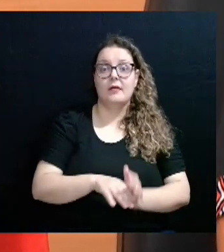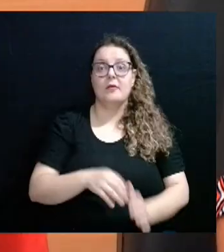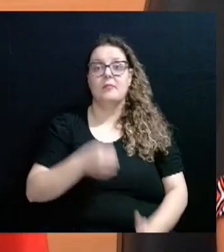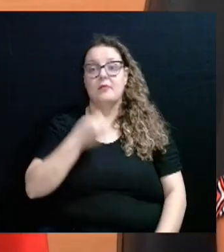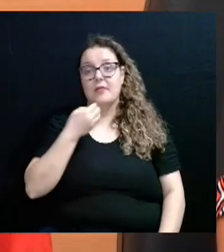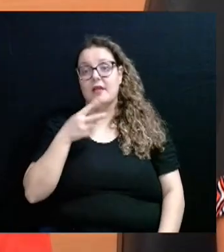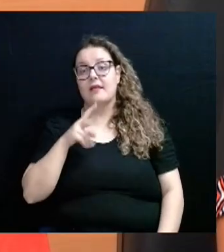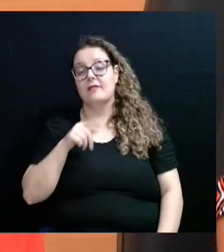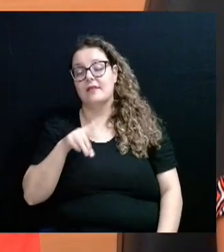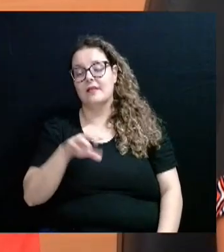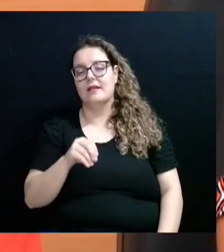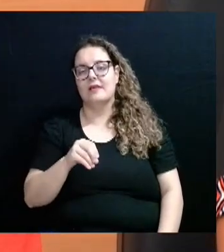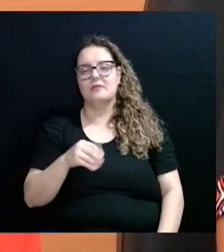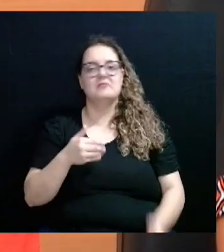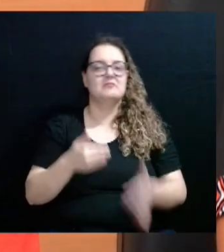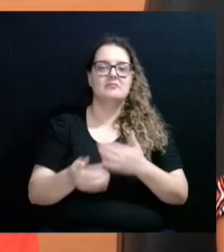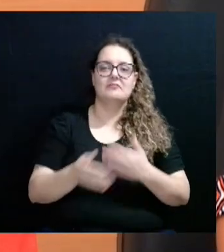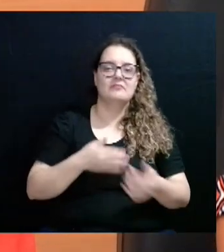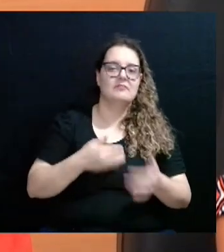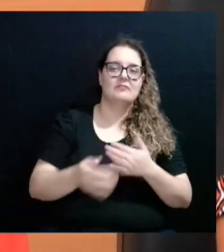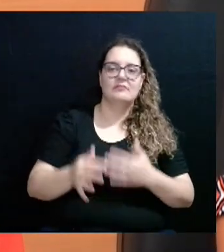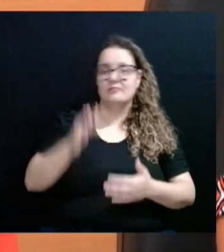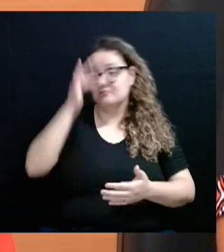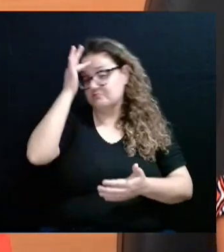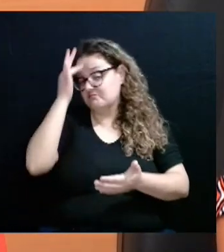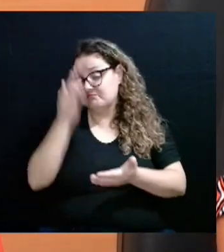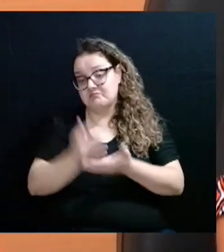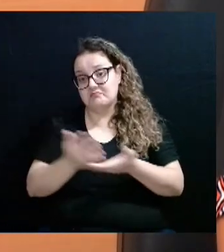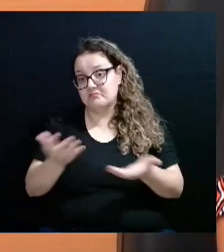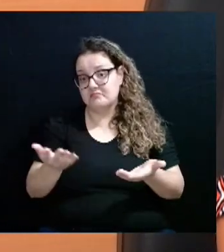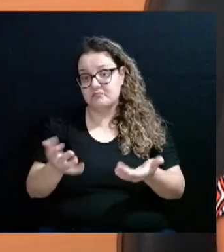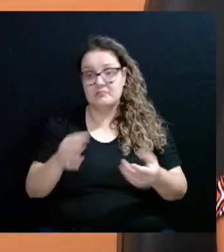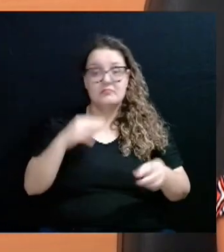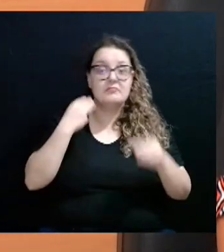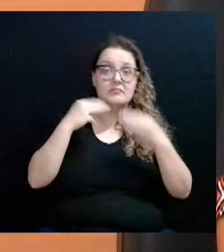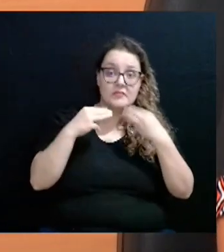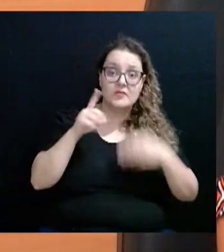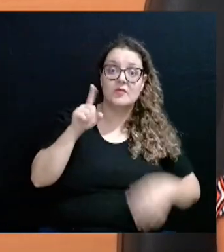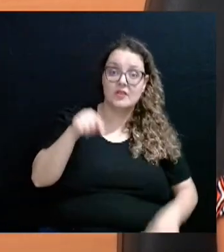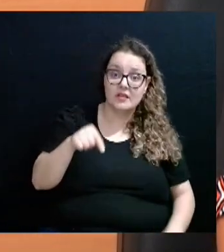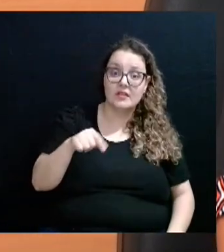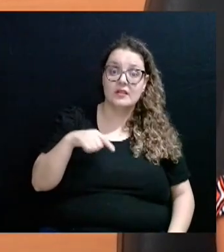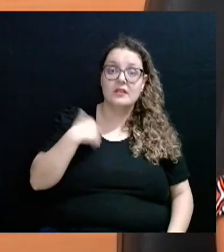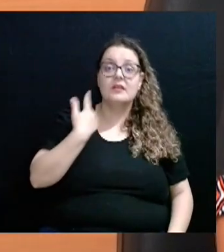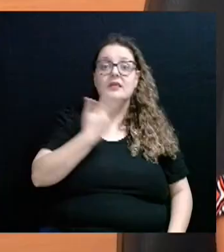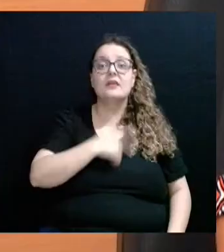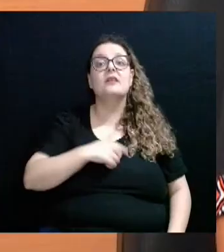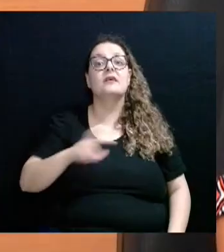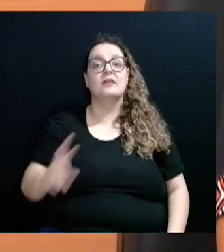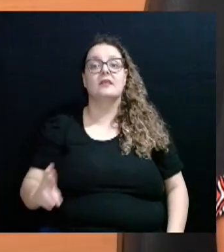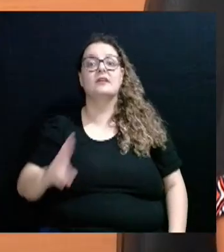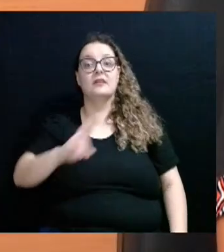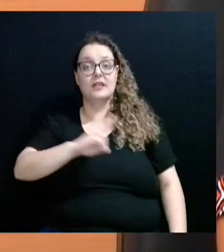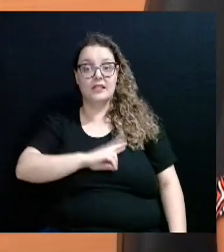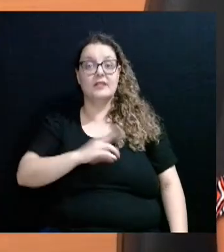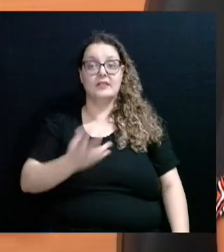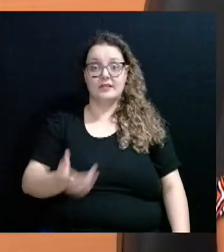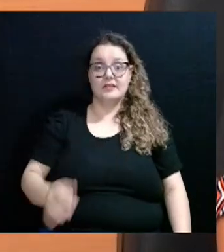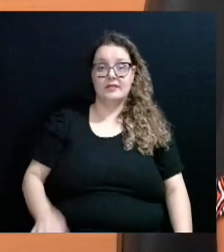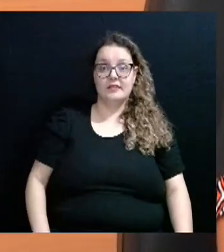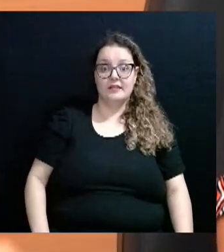independente da sua fé. Música é nossa religião. Porque eles não